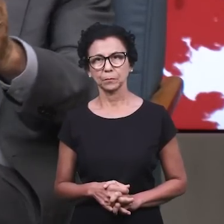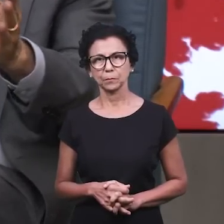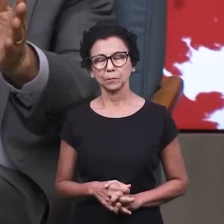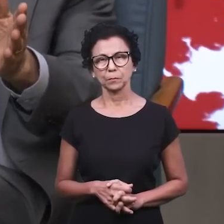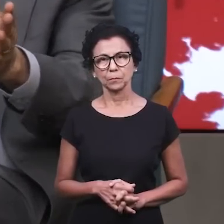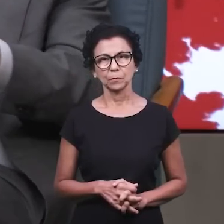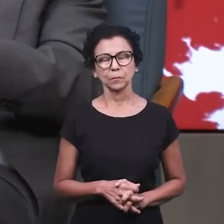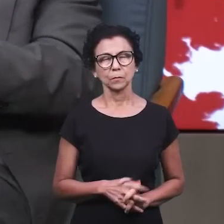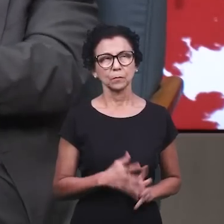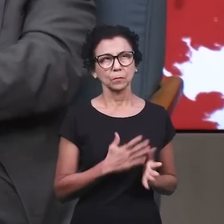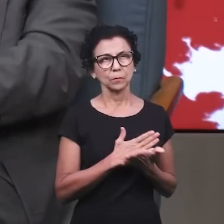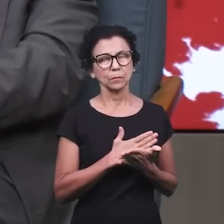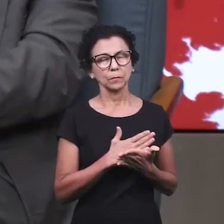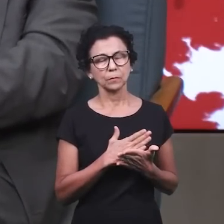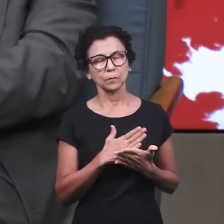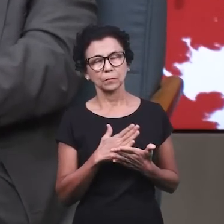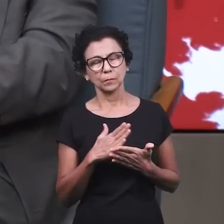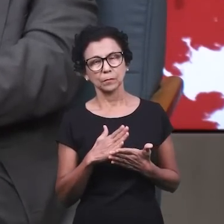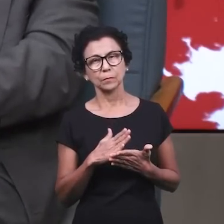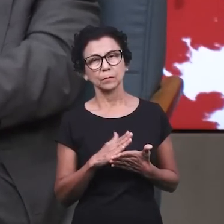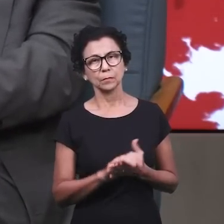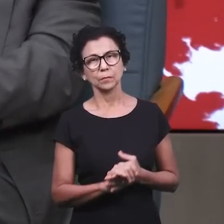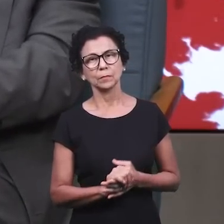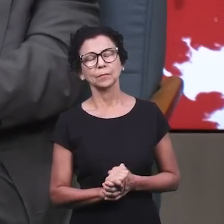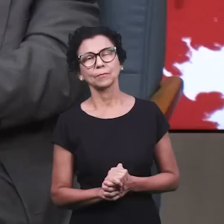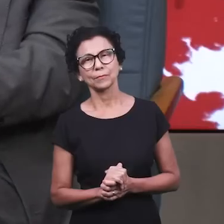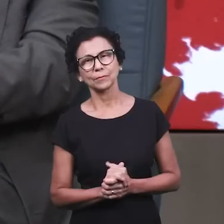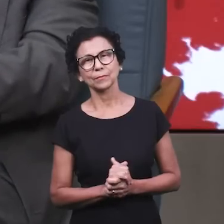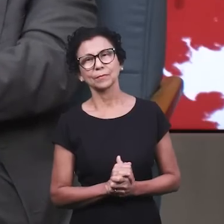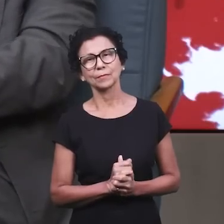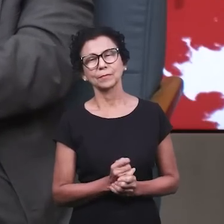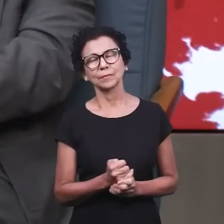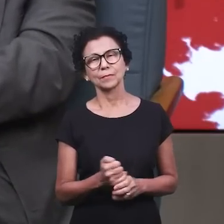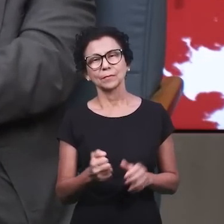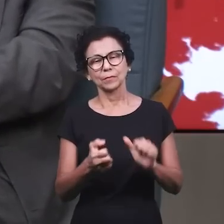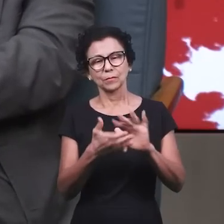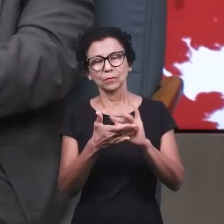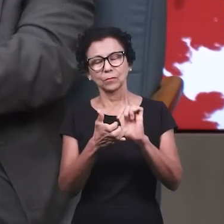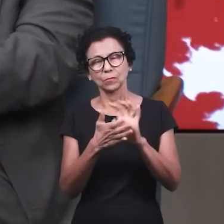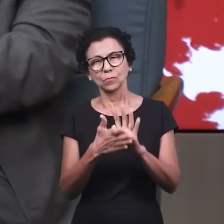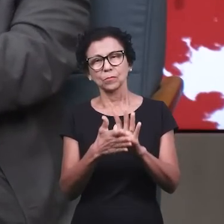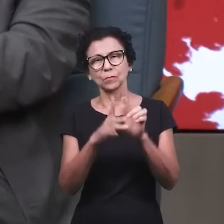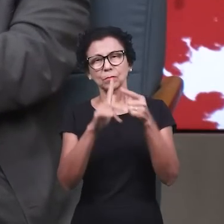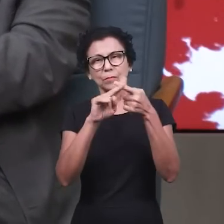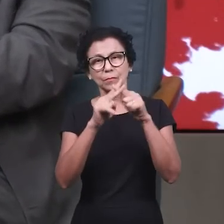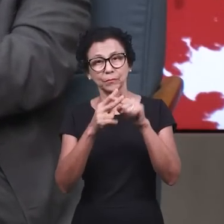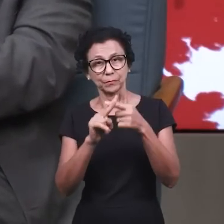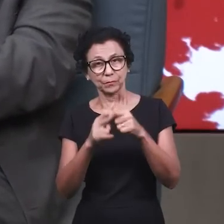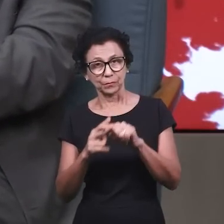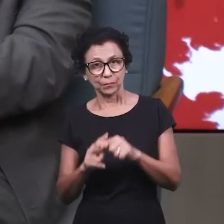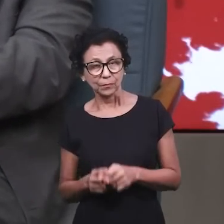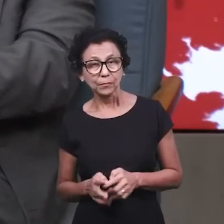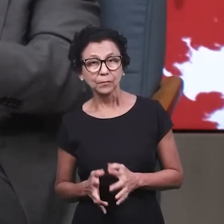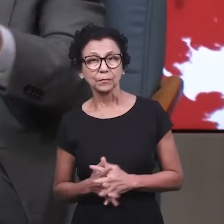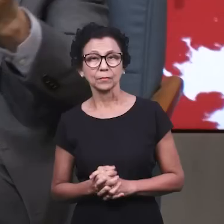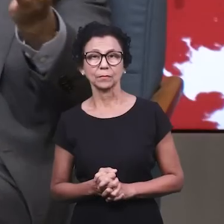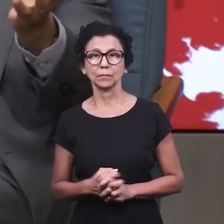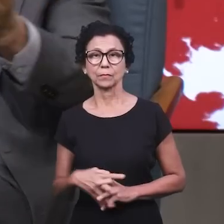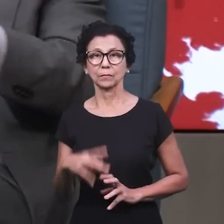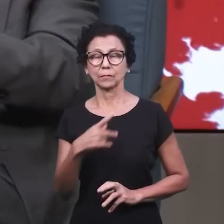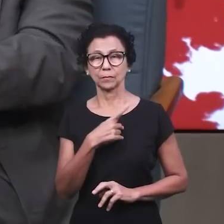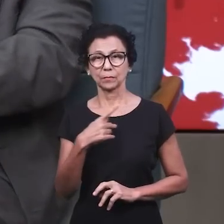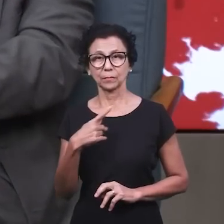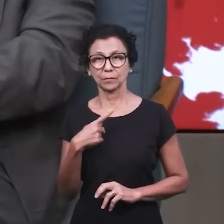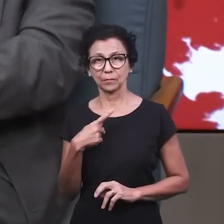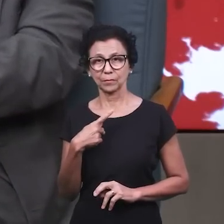trabalhar um pouco mais sobre o louvor, o pastor Marcelo tem falado muito isso nas suas aulas, lá no seminário, o trabalho